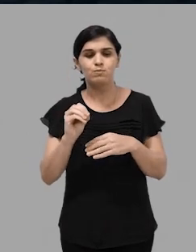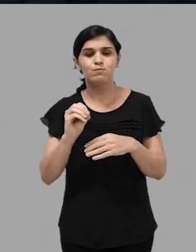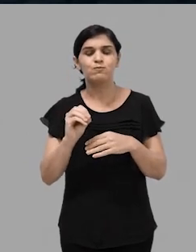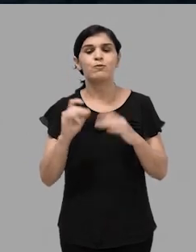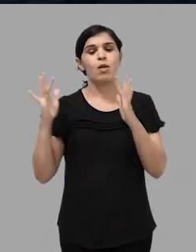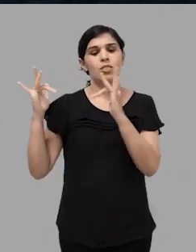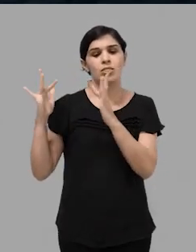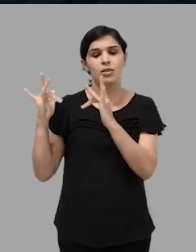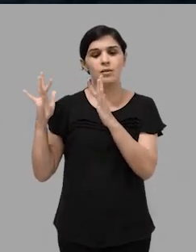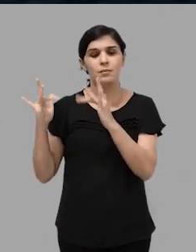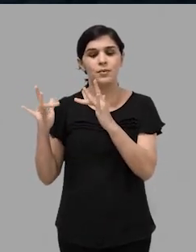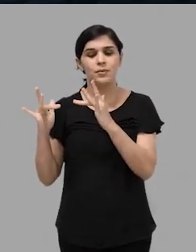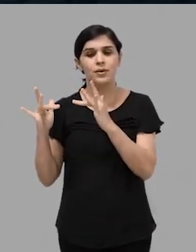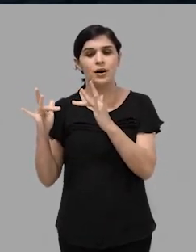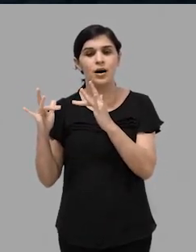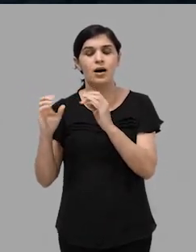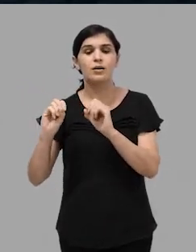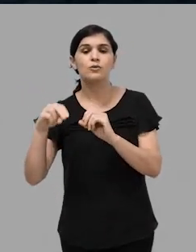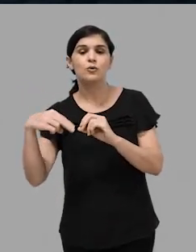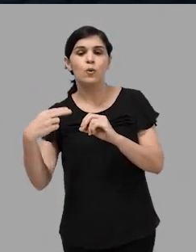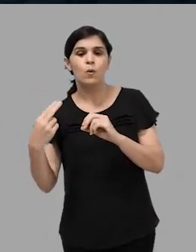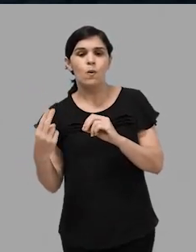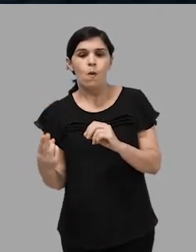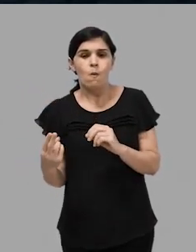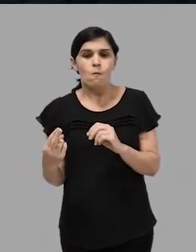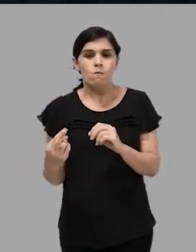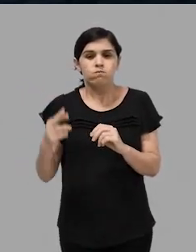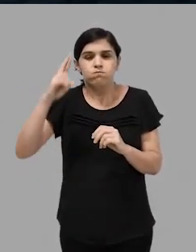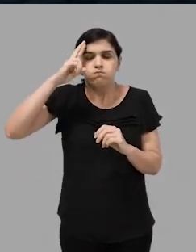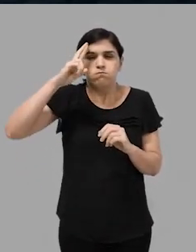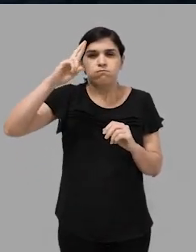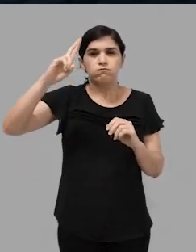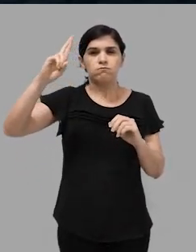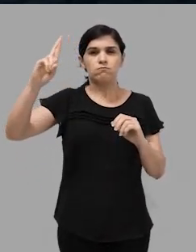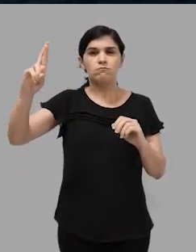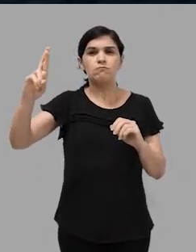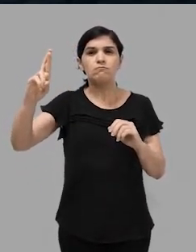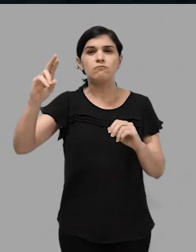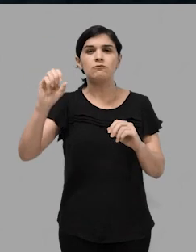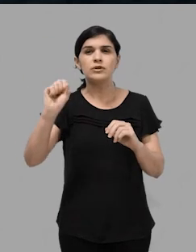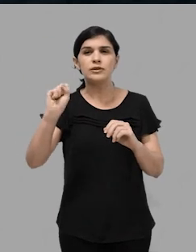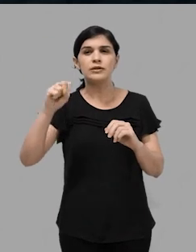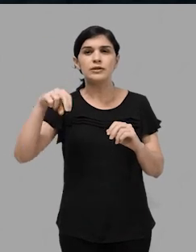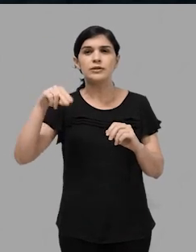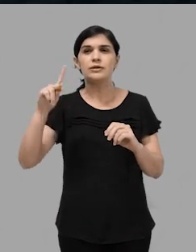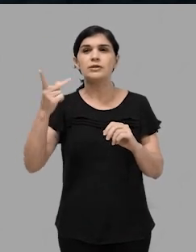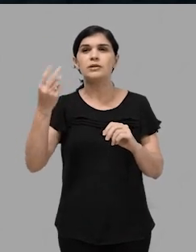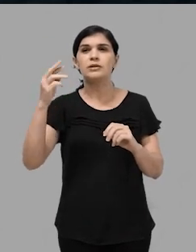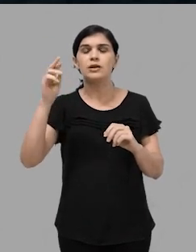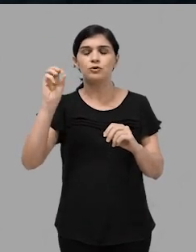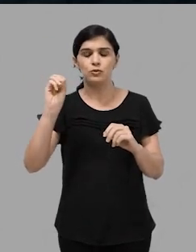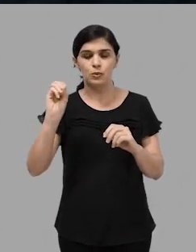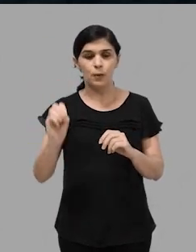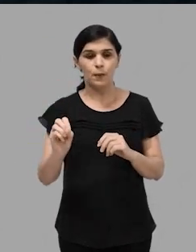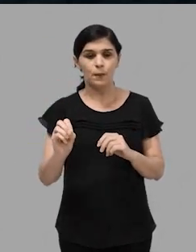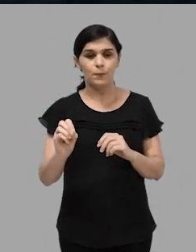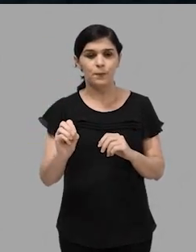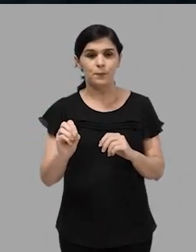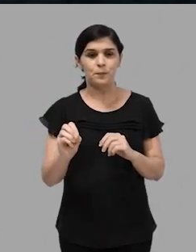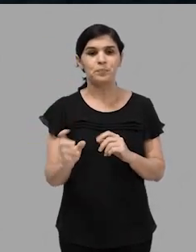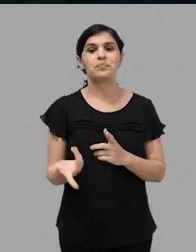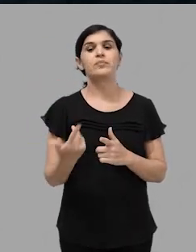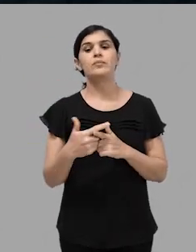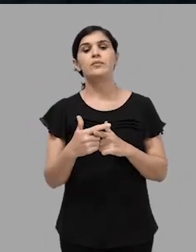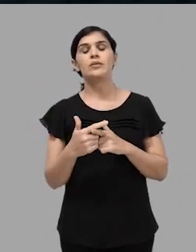amor eram semelhantes, ambas falavam da relação do eu lírico com o ser amado, certo?